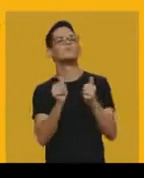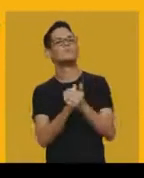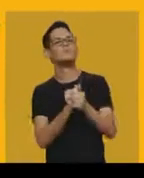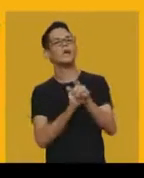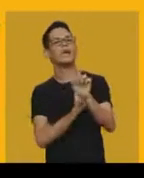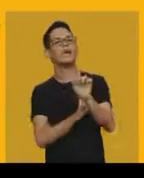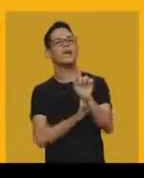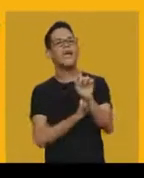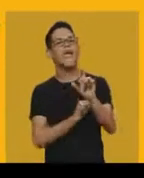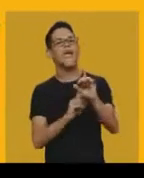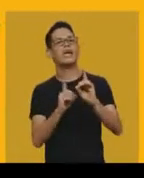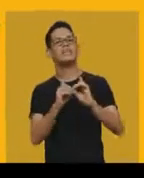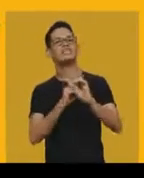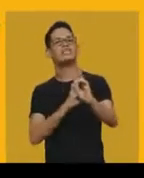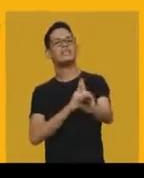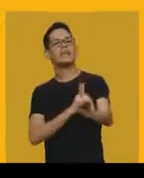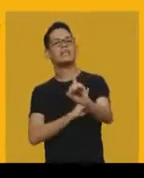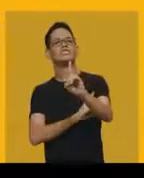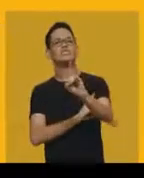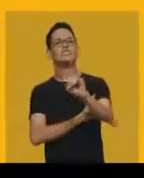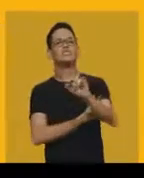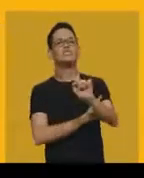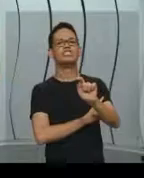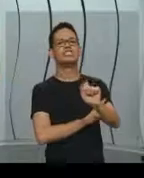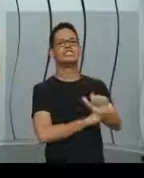de arte digital.